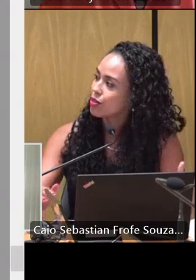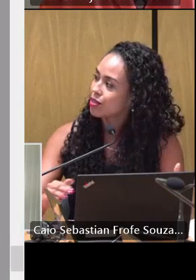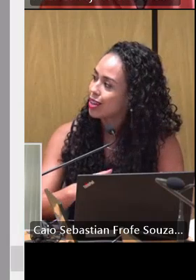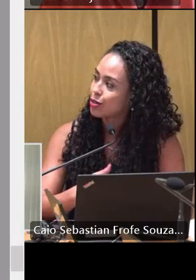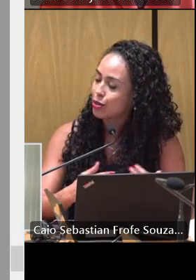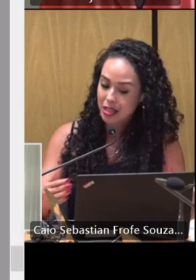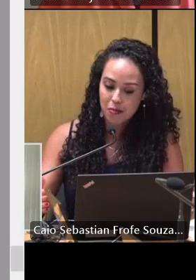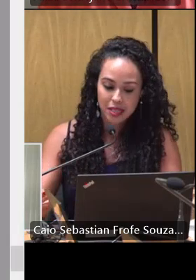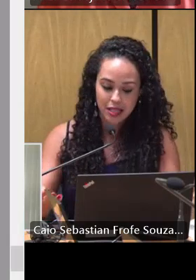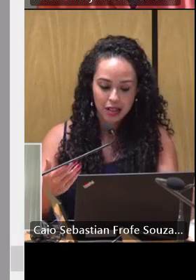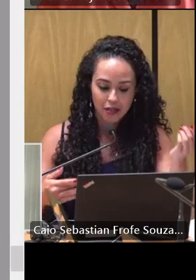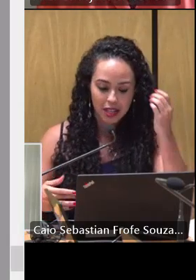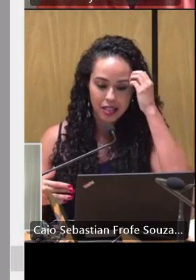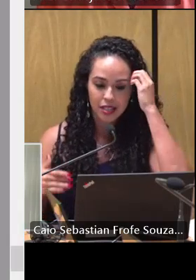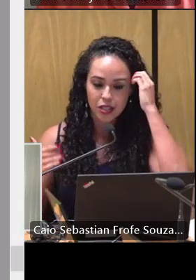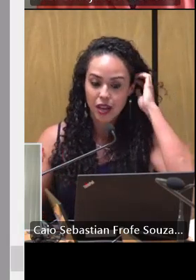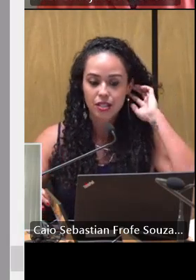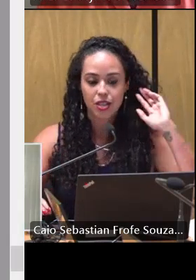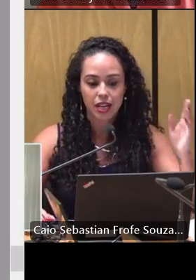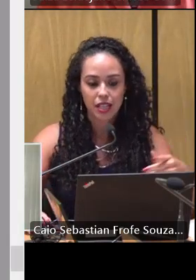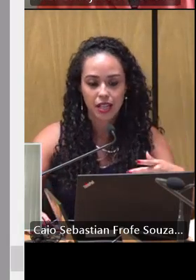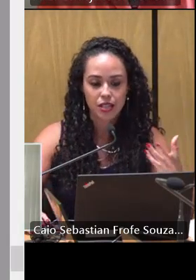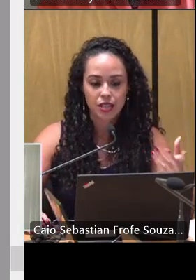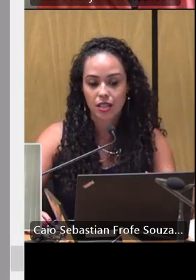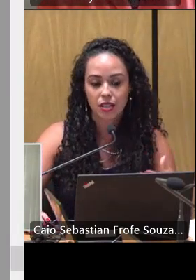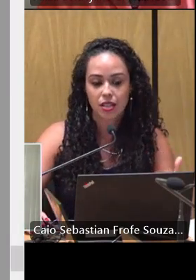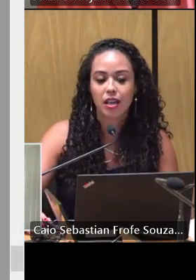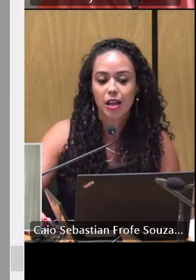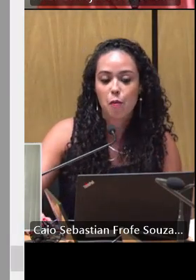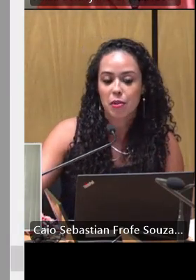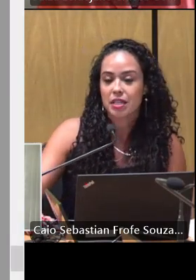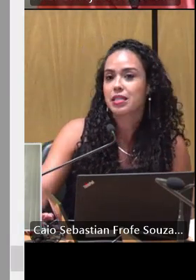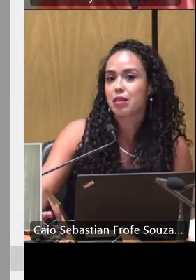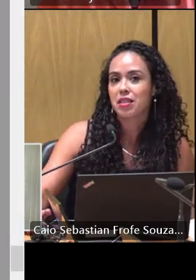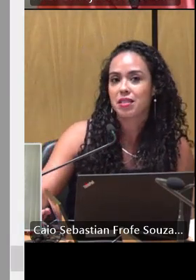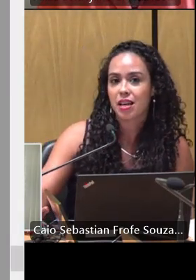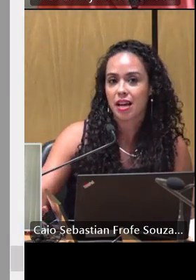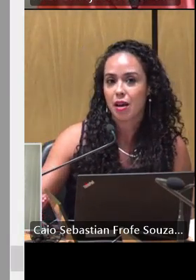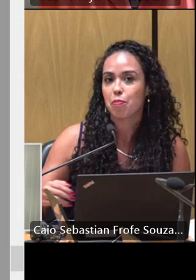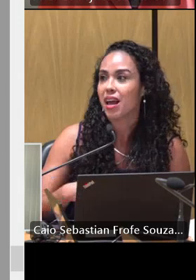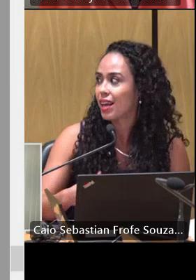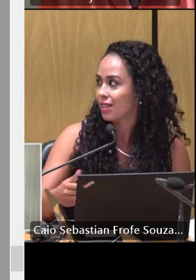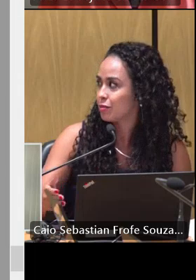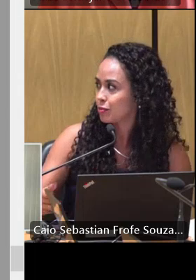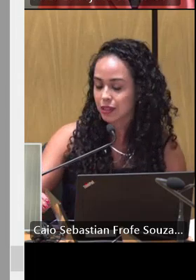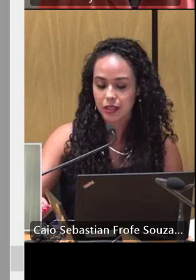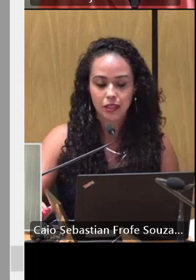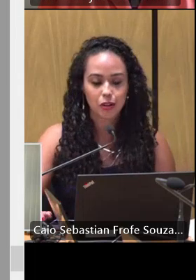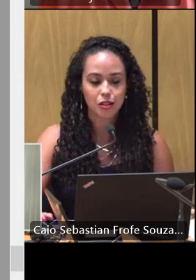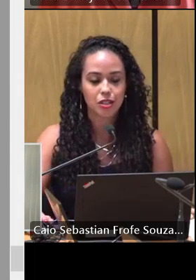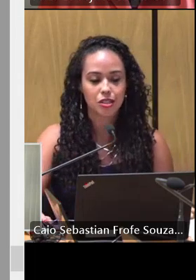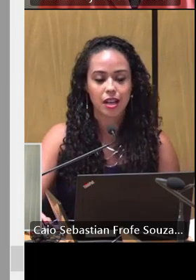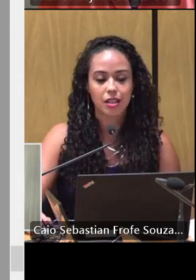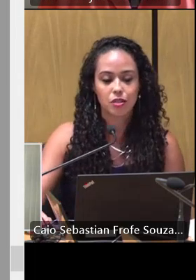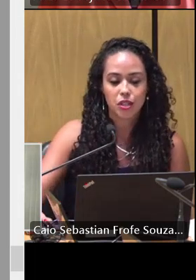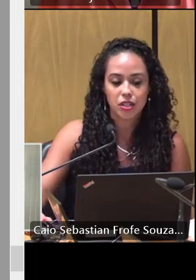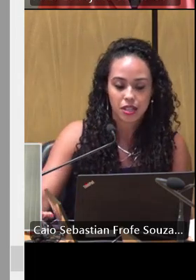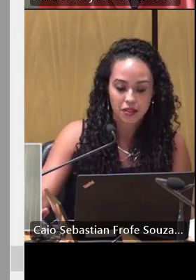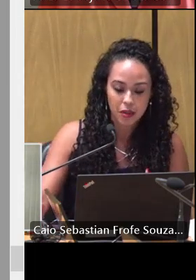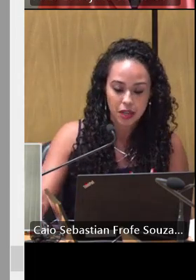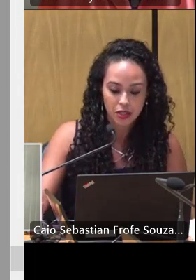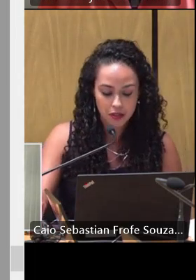Toda todo esse passado que vai trazer diversas características que a gente precisa pensar né para além né quando a gente trata de